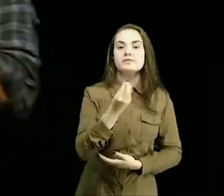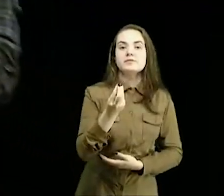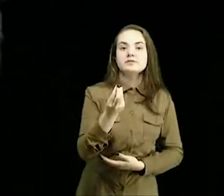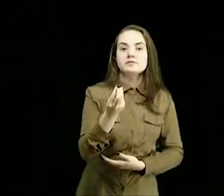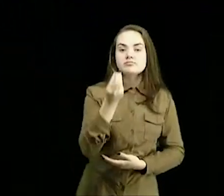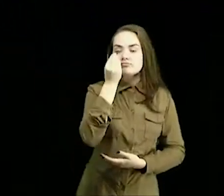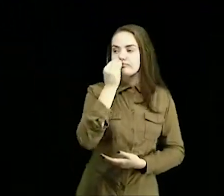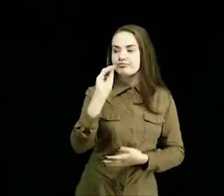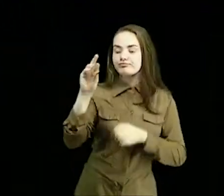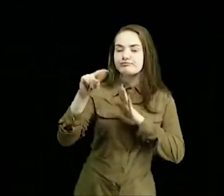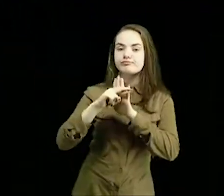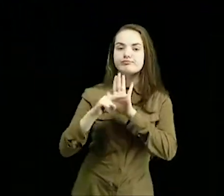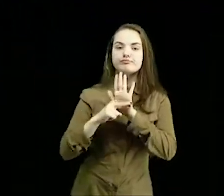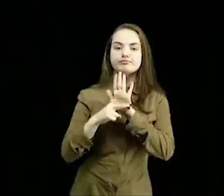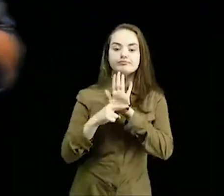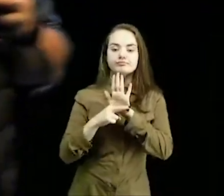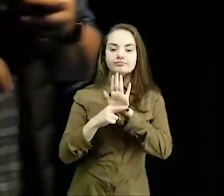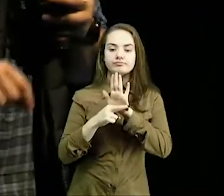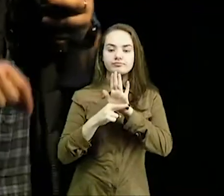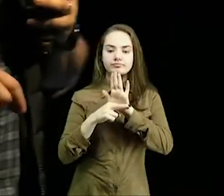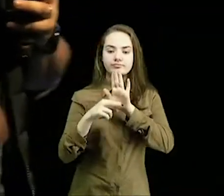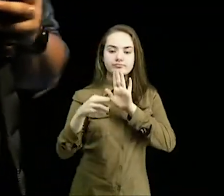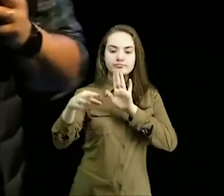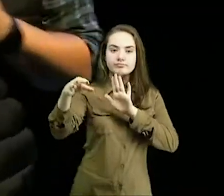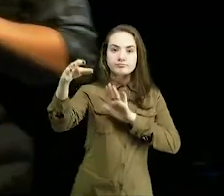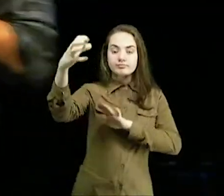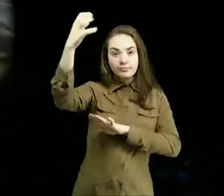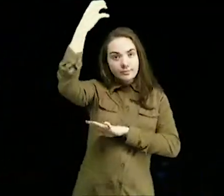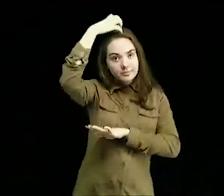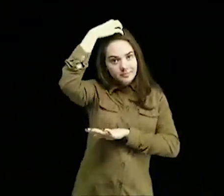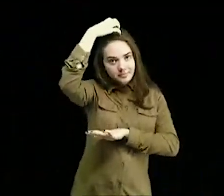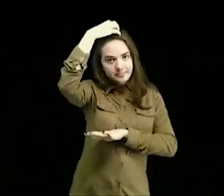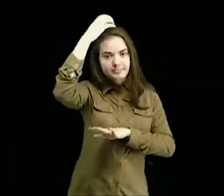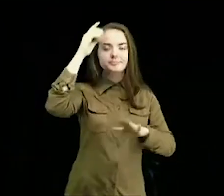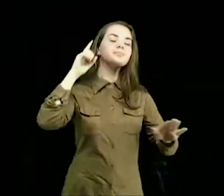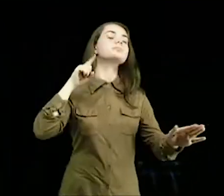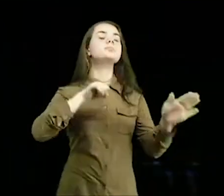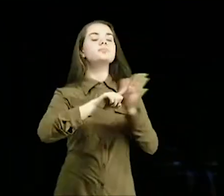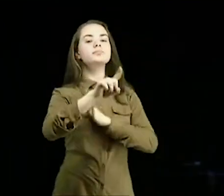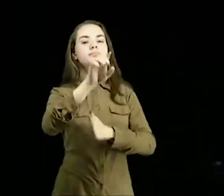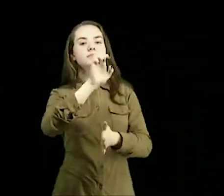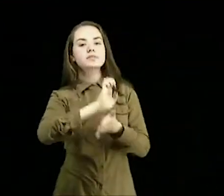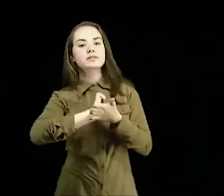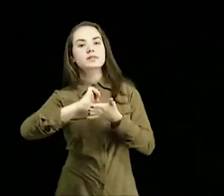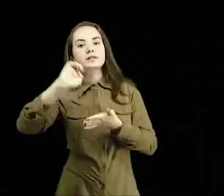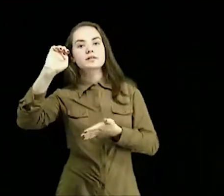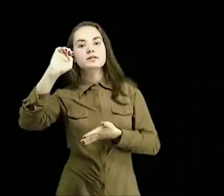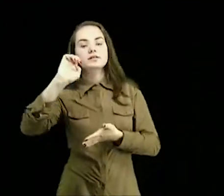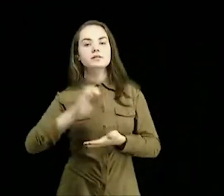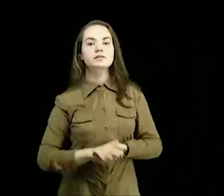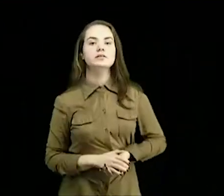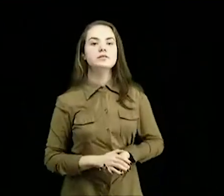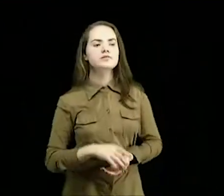aí, o rei vai perguntar para Elias, tu és o perturbador de Israel?